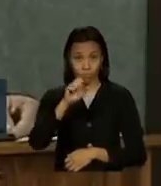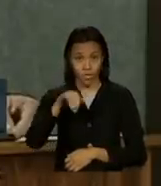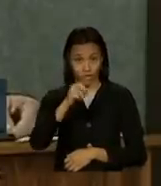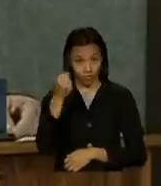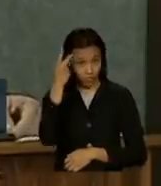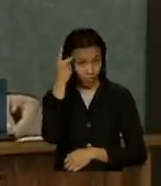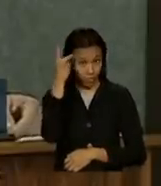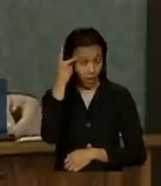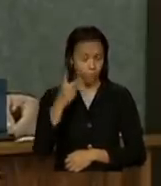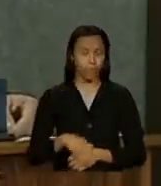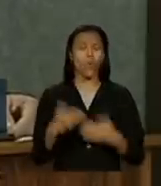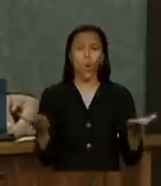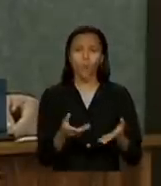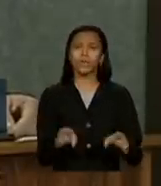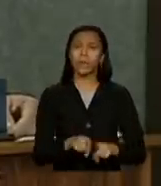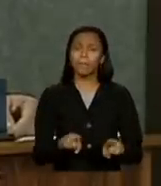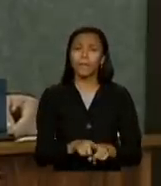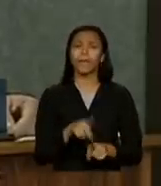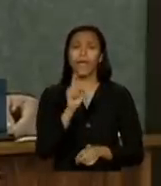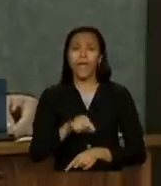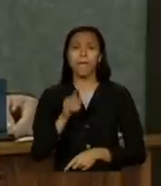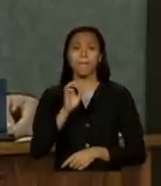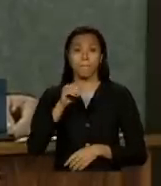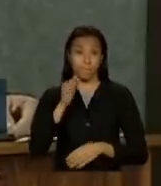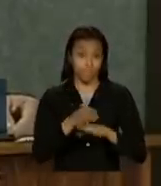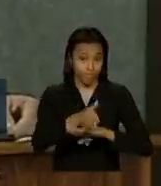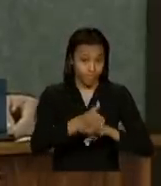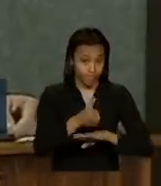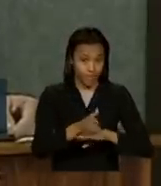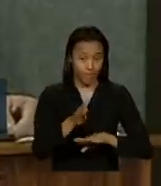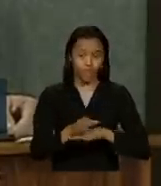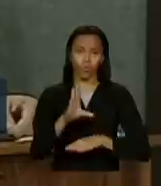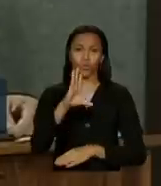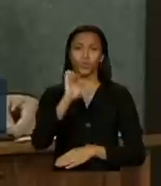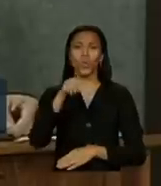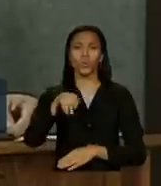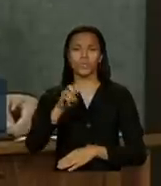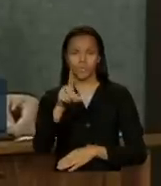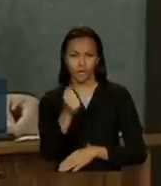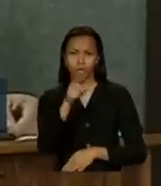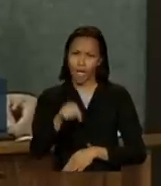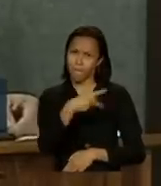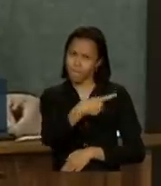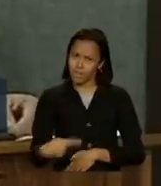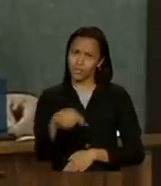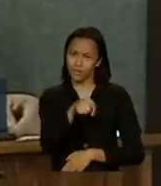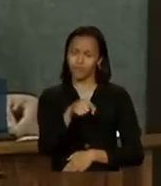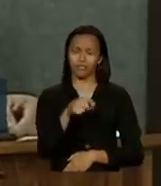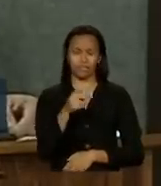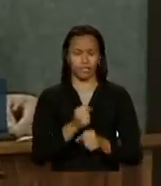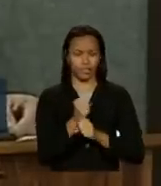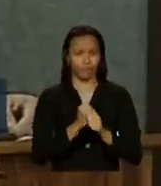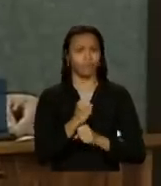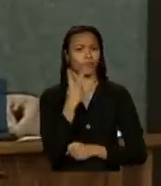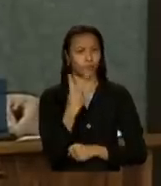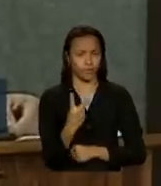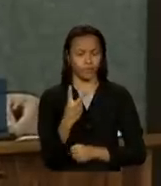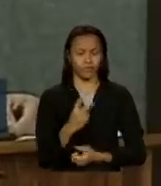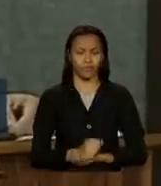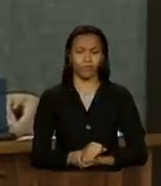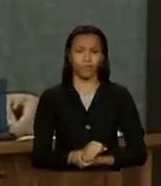Paulo atua também como membro do conselho do Instituto aço Brasil do Qual foi presidente durante duas gestões